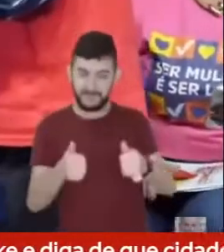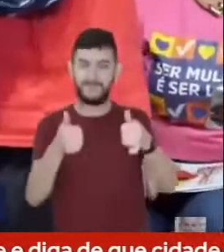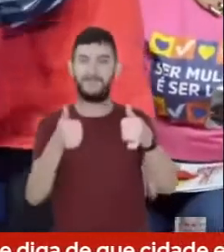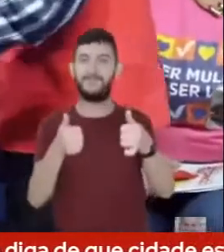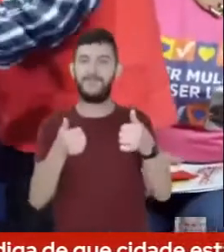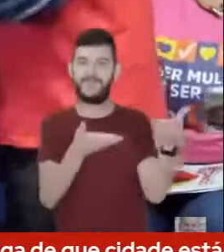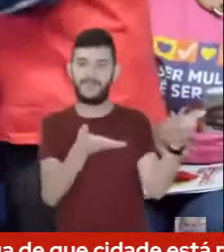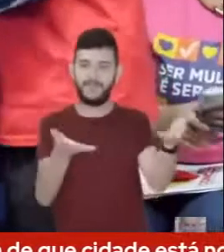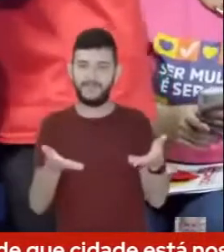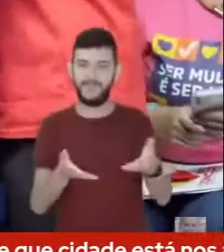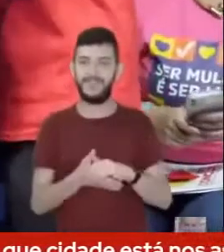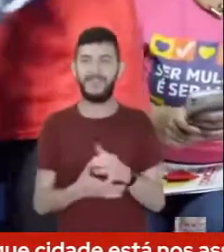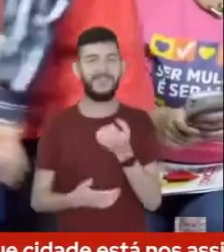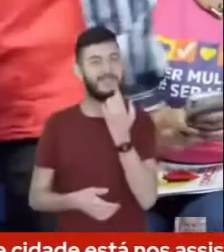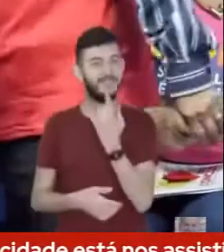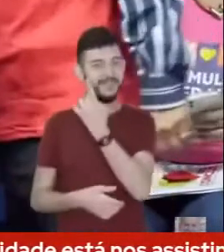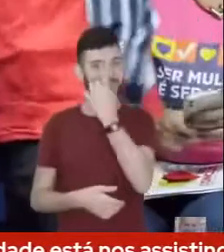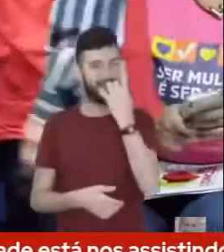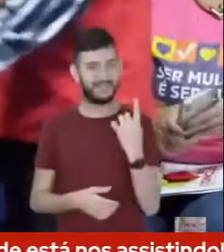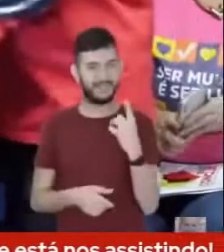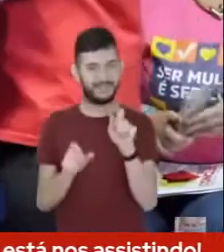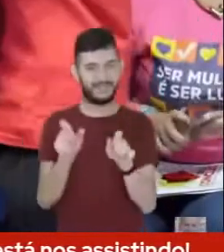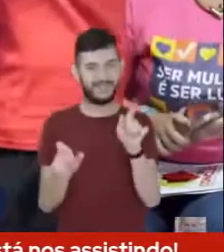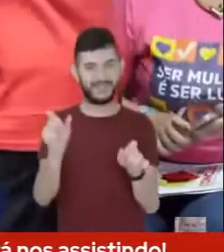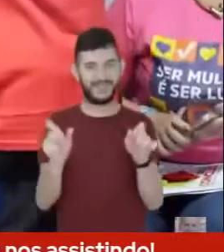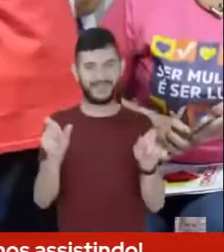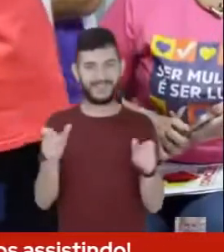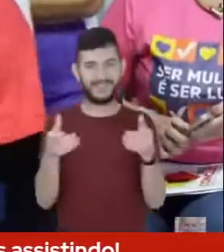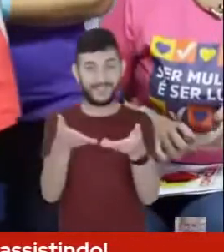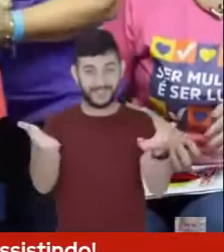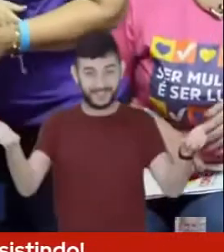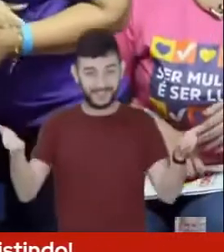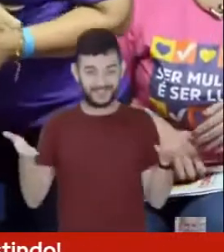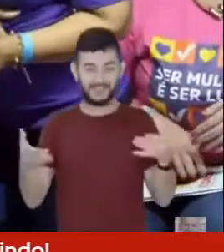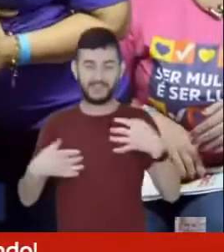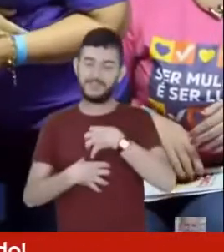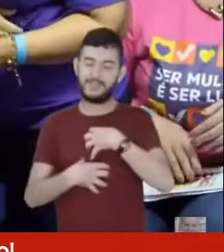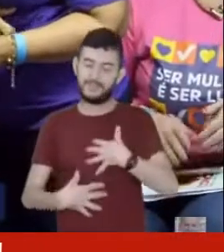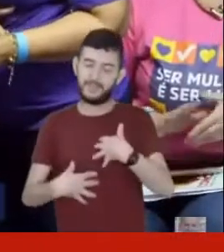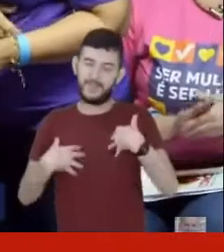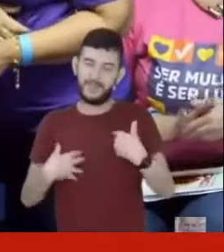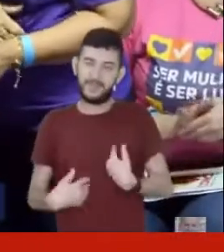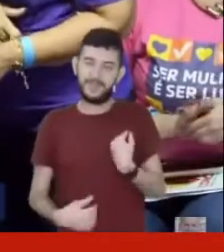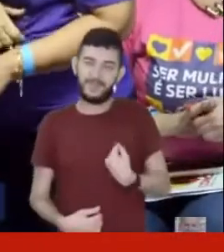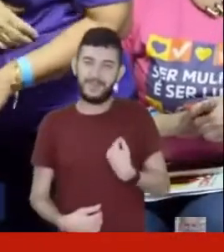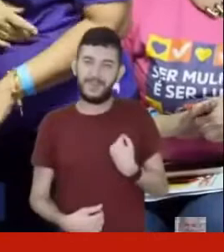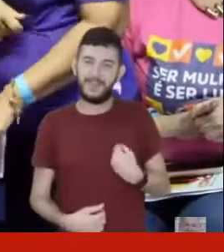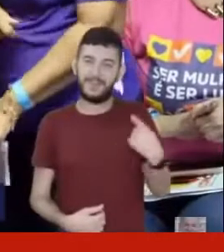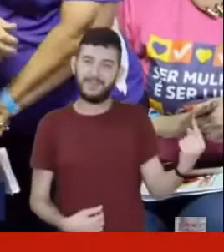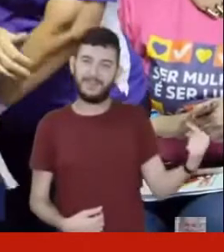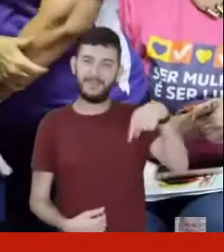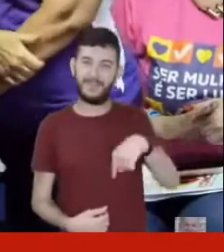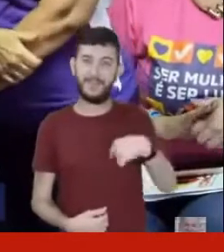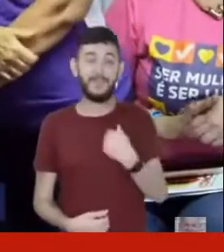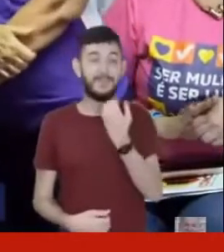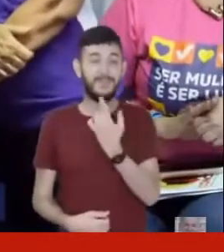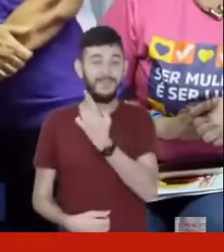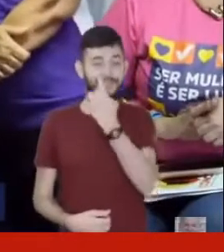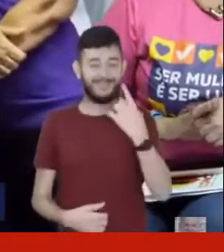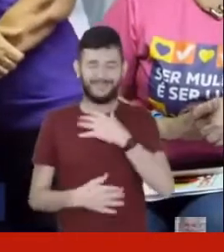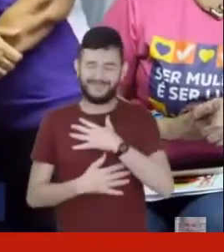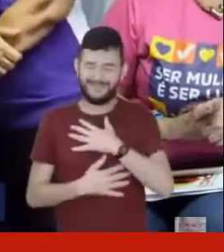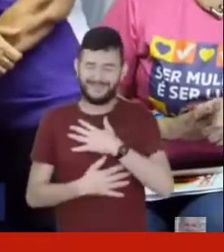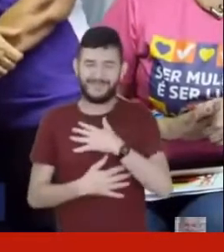Bom dia a todos e todas. É uma honra estar aqui. Bom dia, meu querido presidente Lula. É